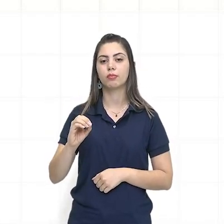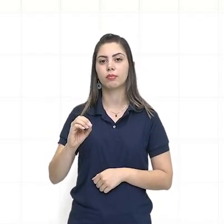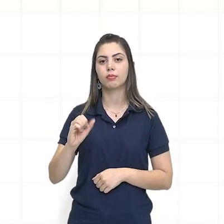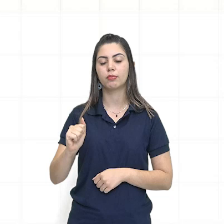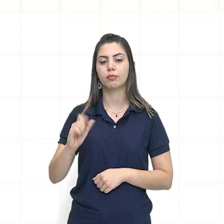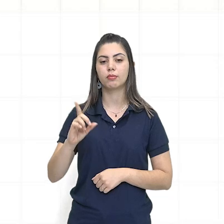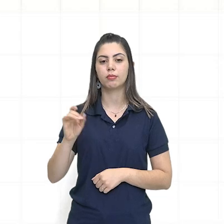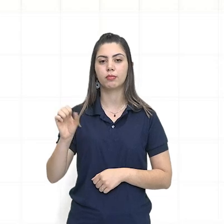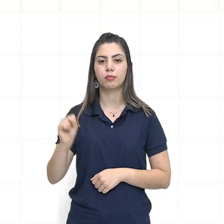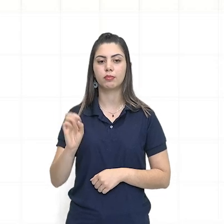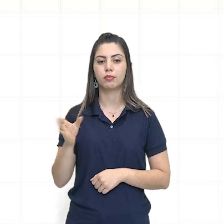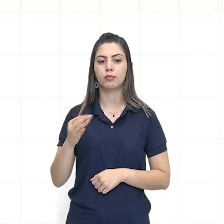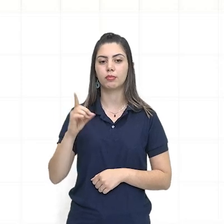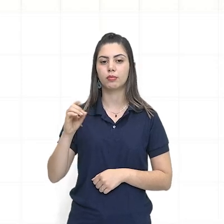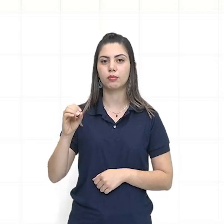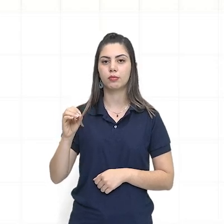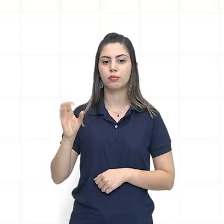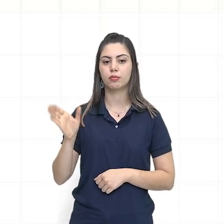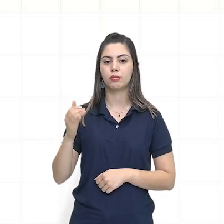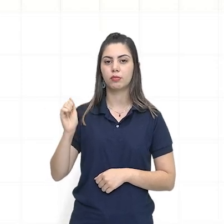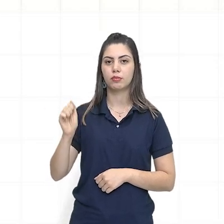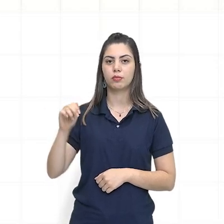dos ângulos.